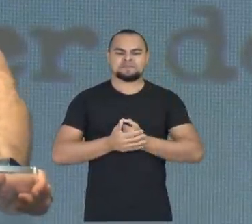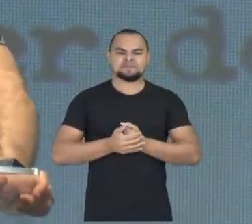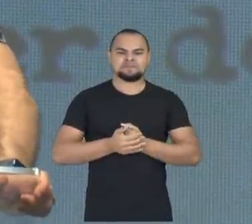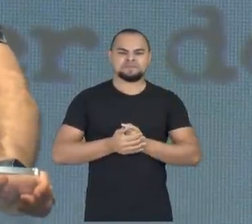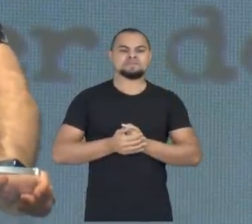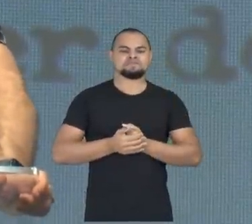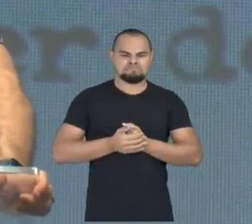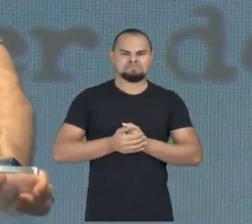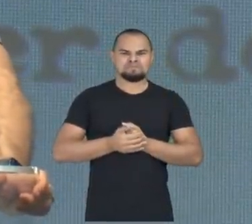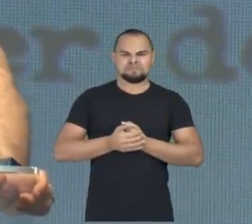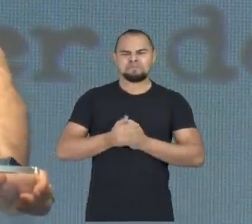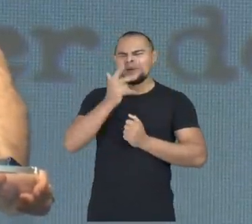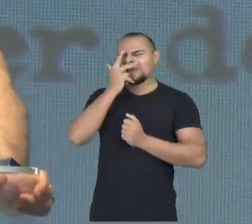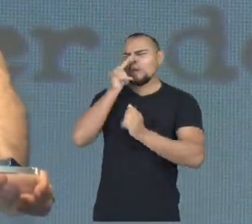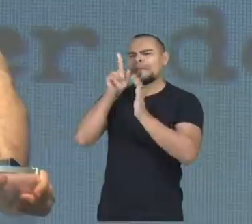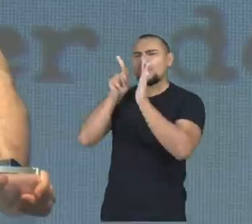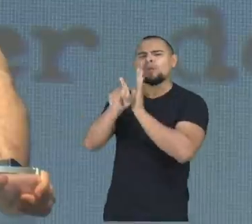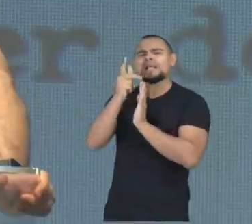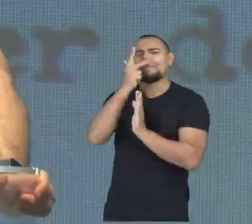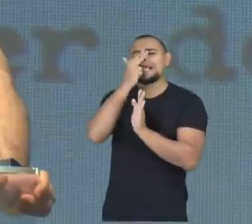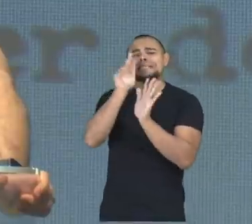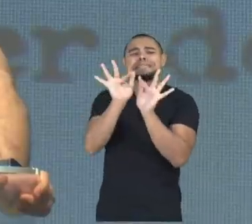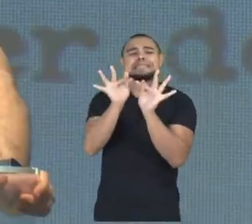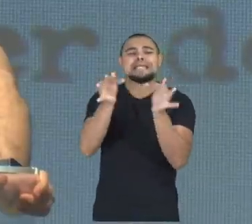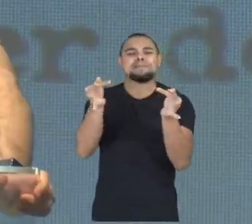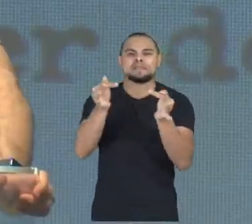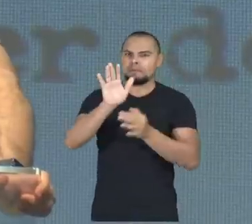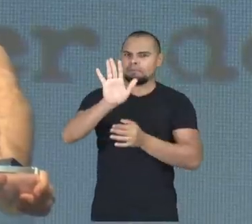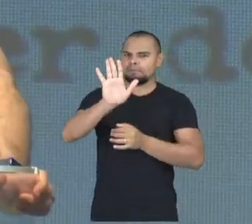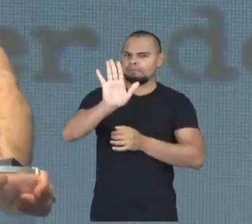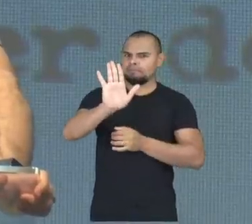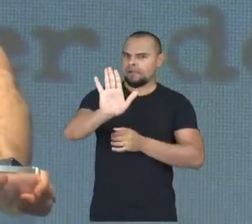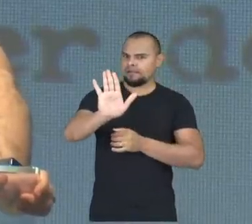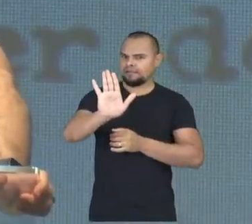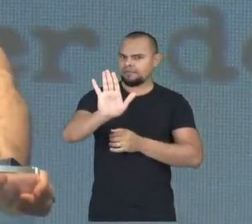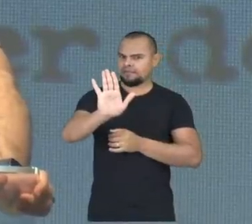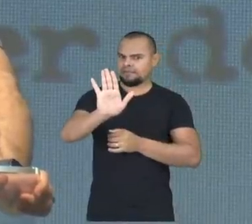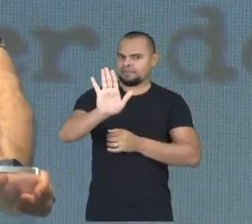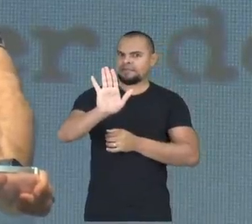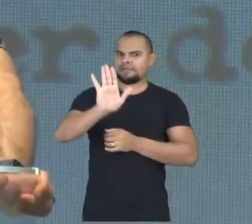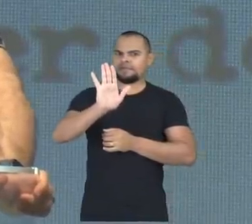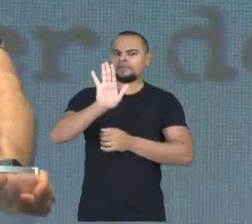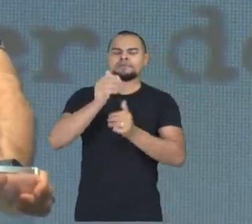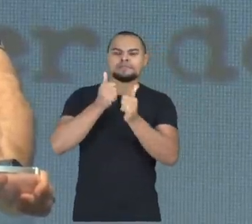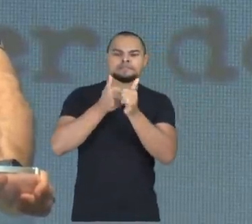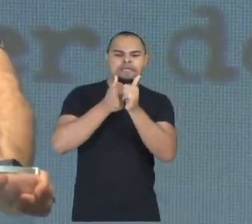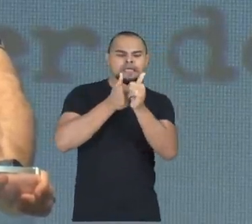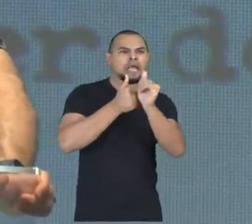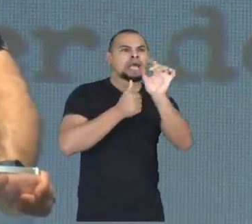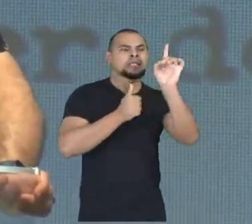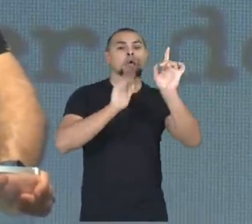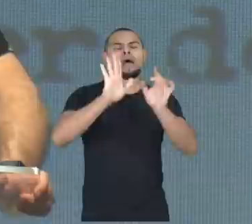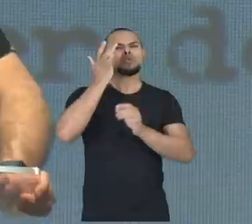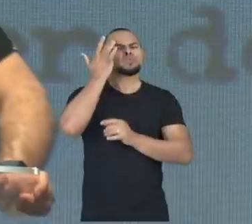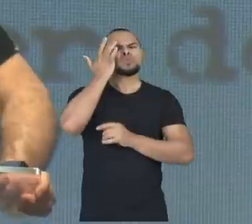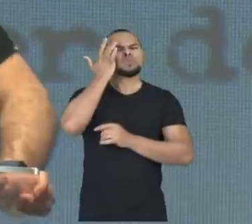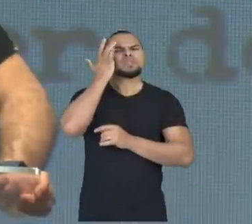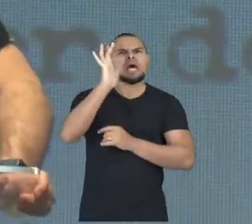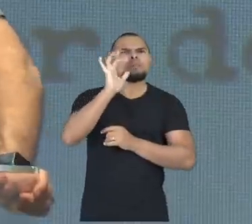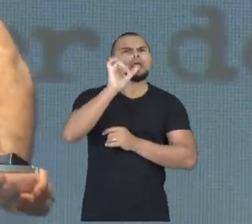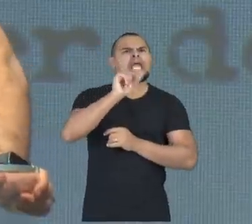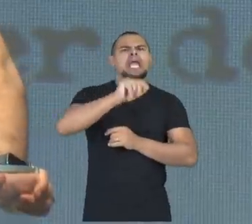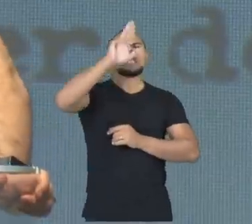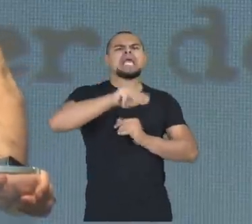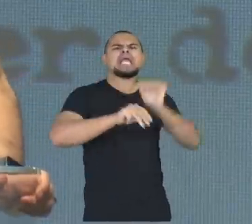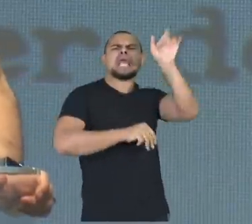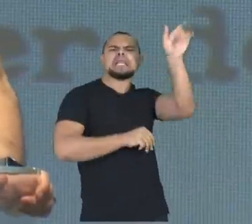Gente, essa pergunta parece ser muito banal para nós, mas você nunca vai entender o que é seguir a Deus se você não sabe quem é Deus e como ele